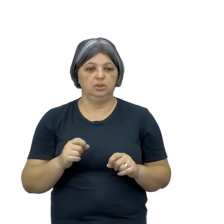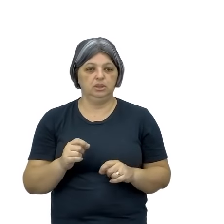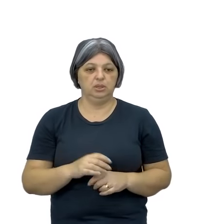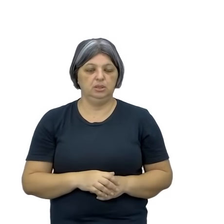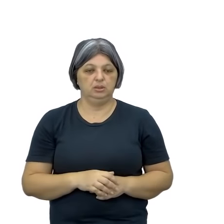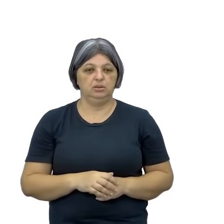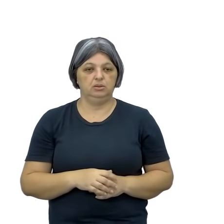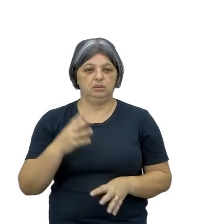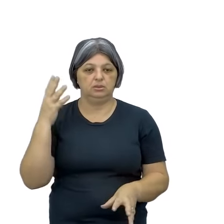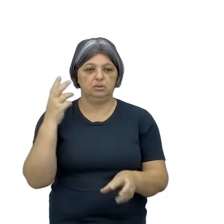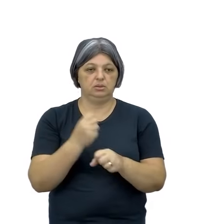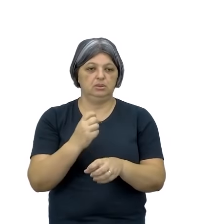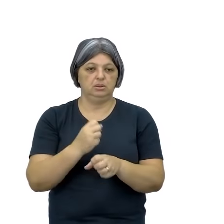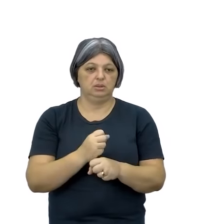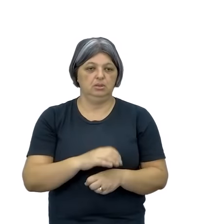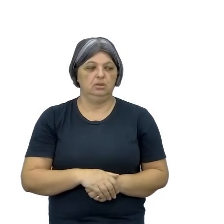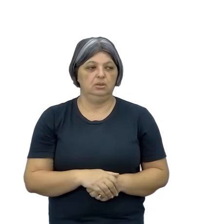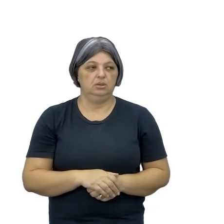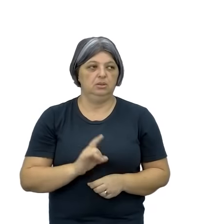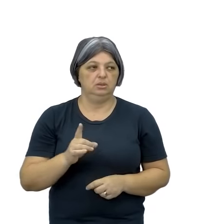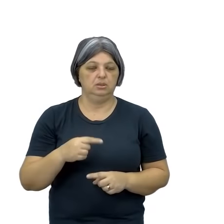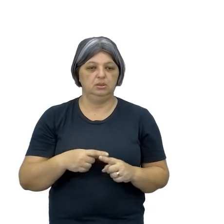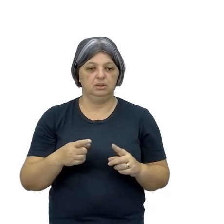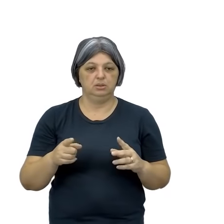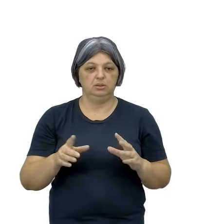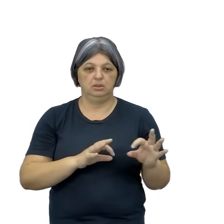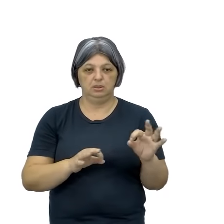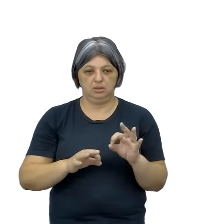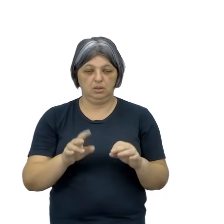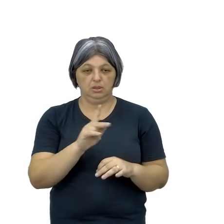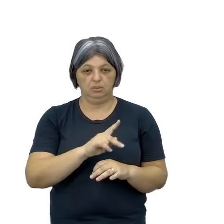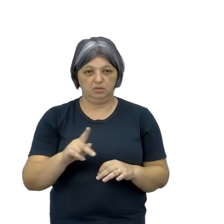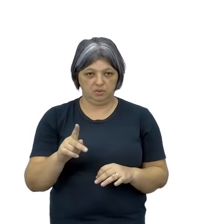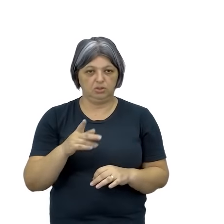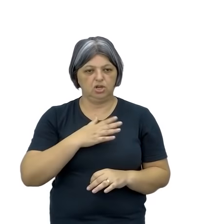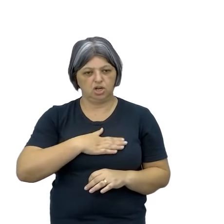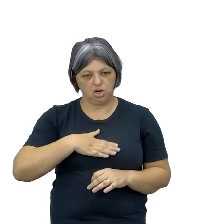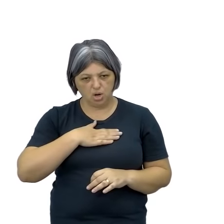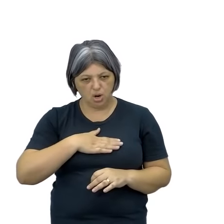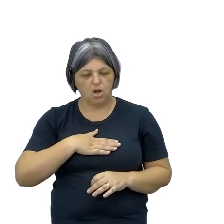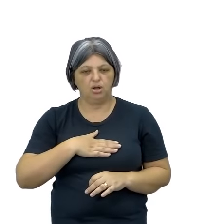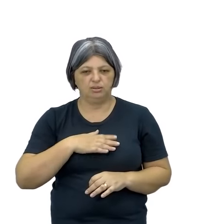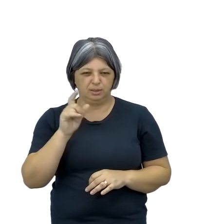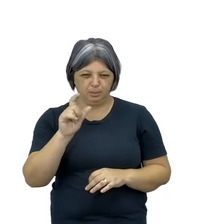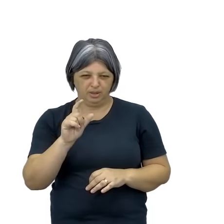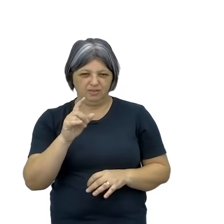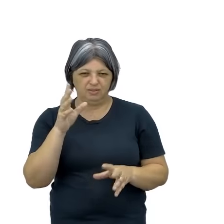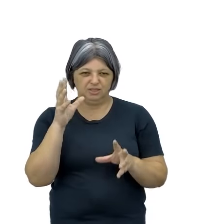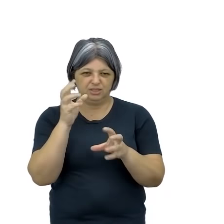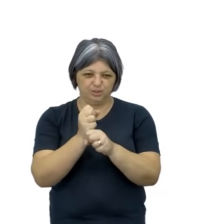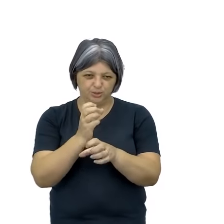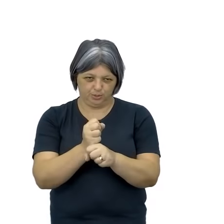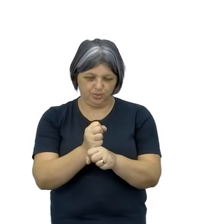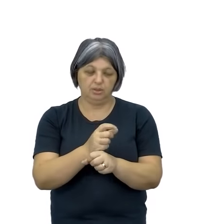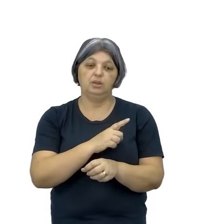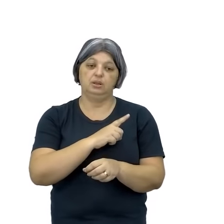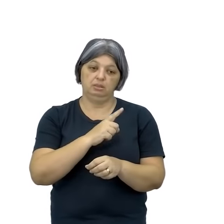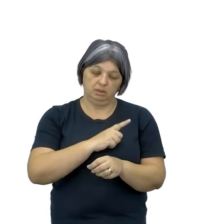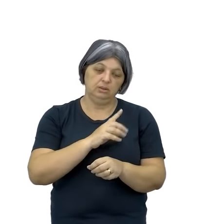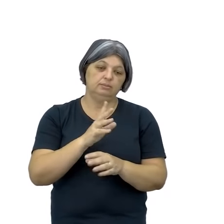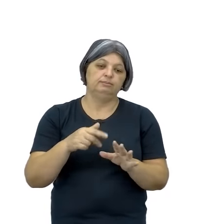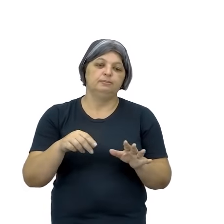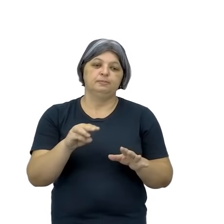imaginamos que ela é classificatória e seletiva, muitos professores nem gostam de ouvir sobre essa palavra somativa, mas ela existe no